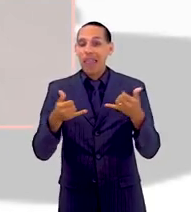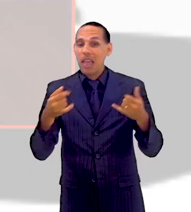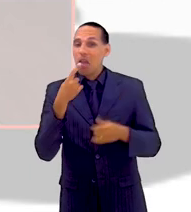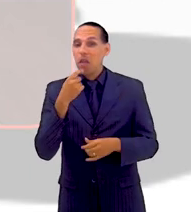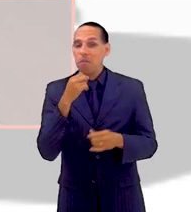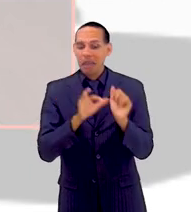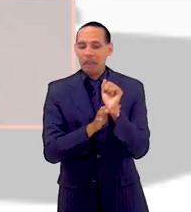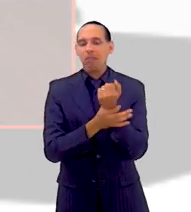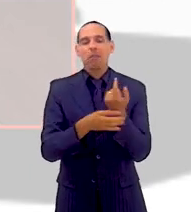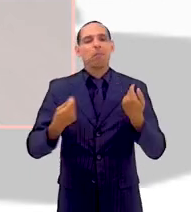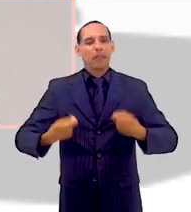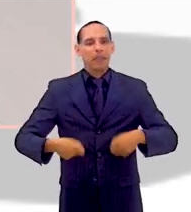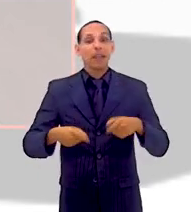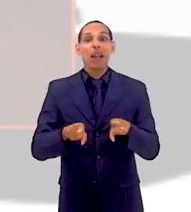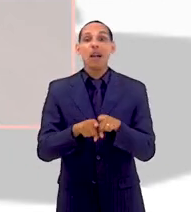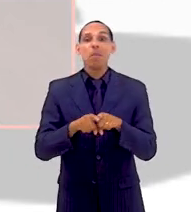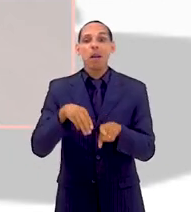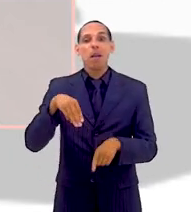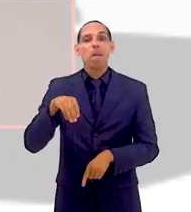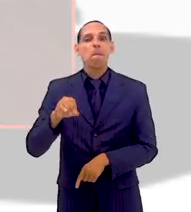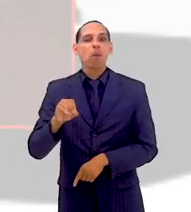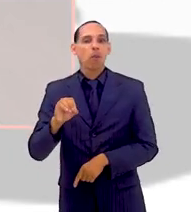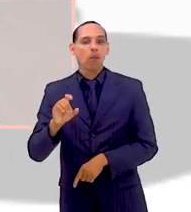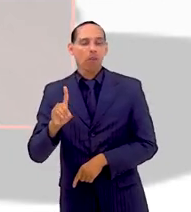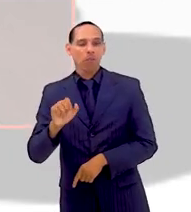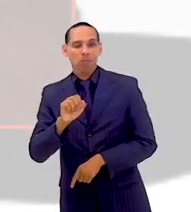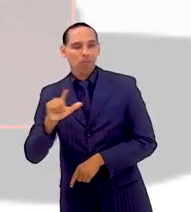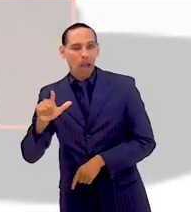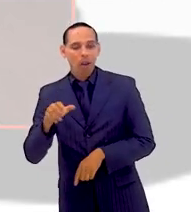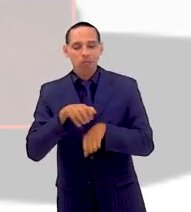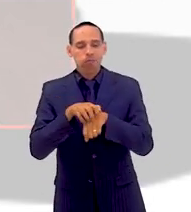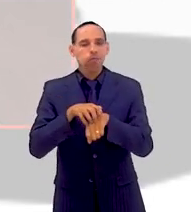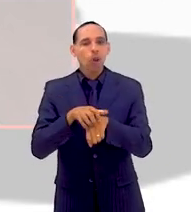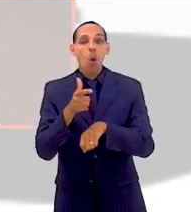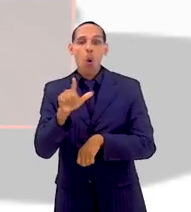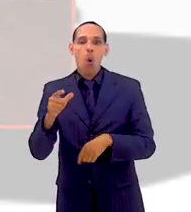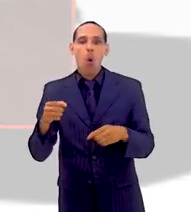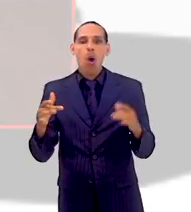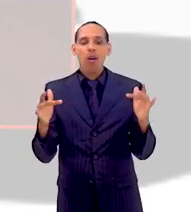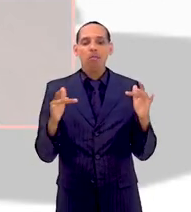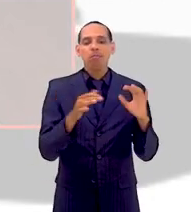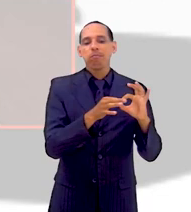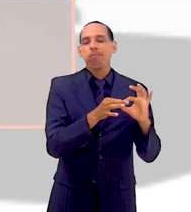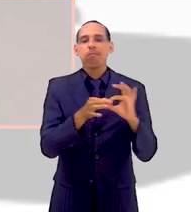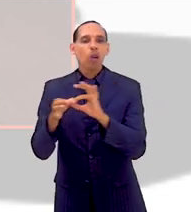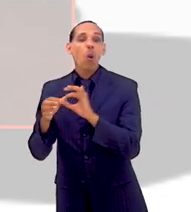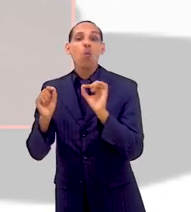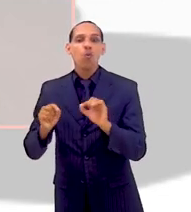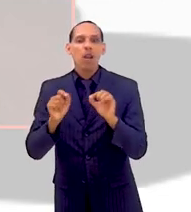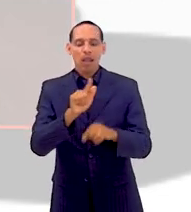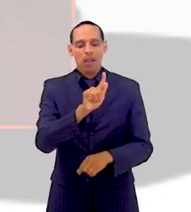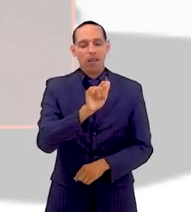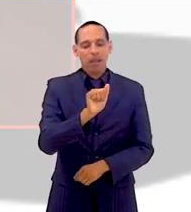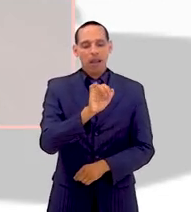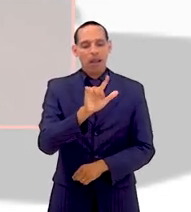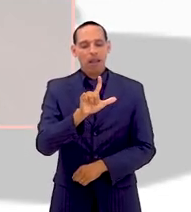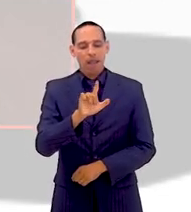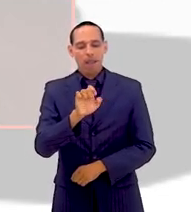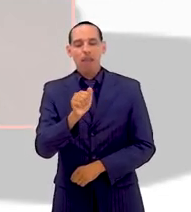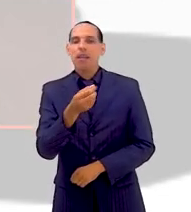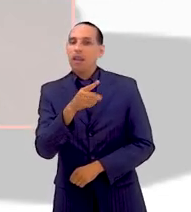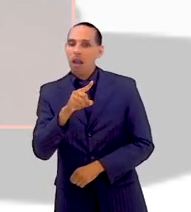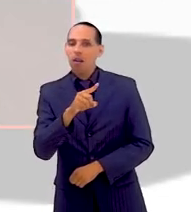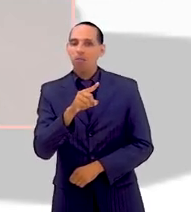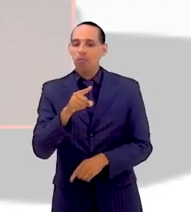mas um outro modal de transporte também que ligue, né, o Galeão ao Santos Dumont e ao centro do Rio de Janeiro